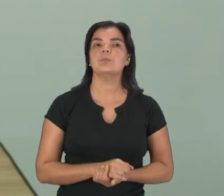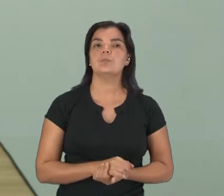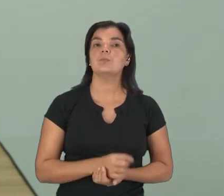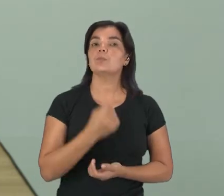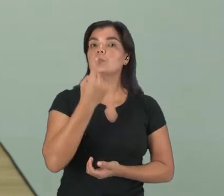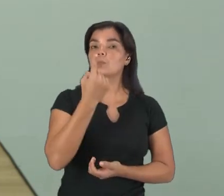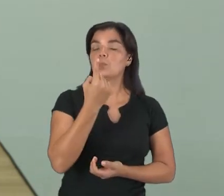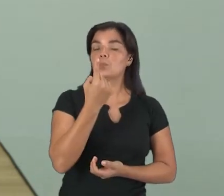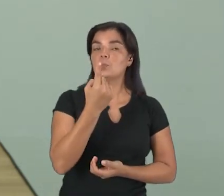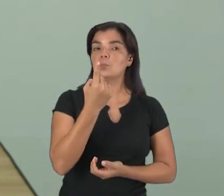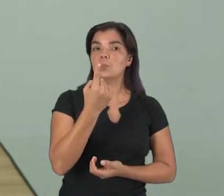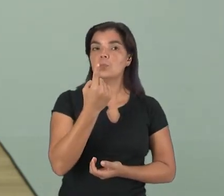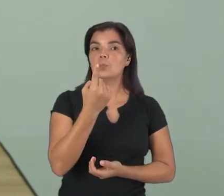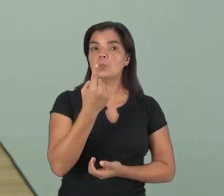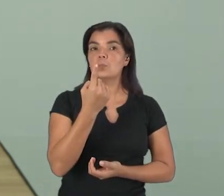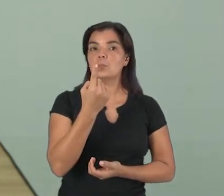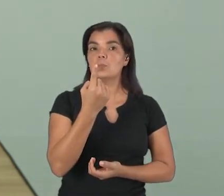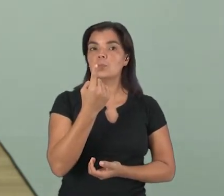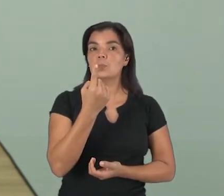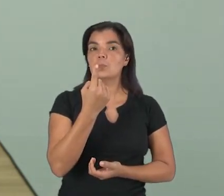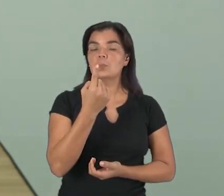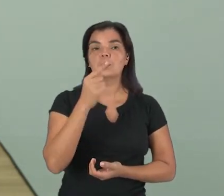um litro